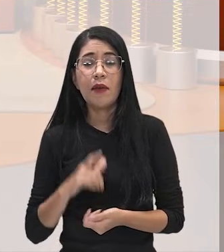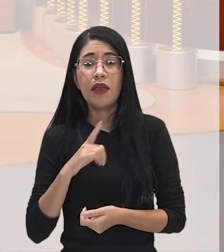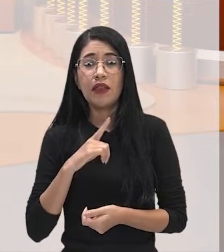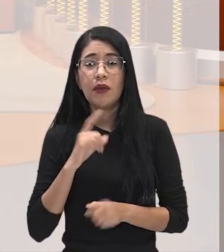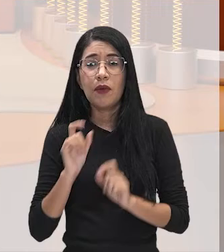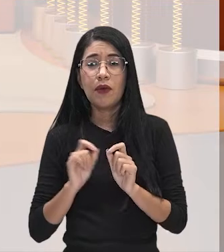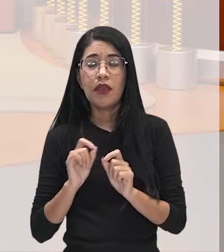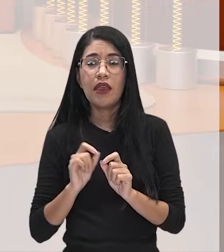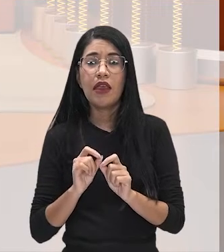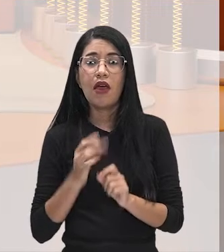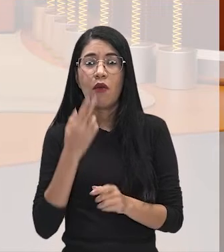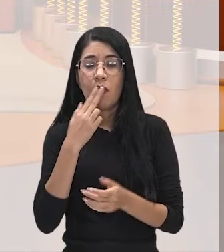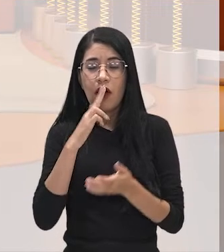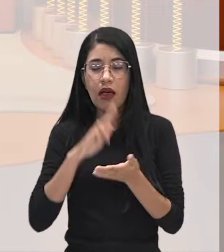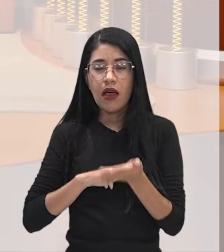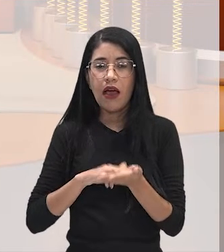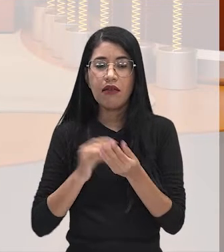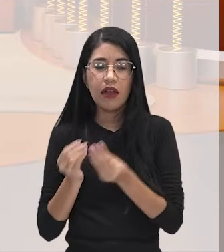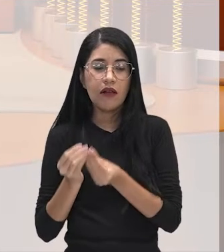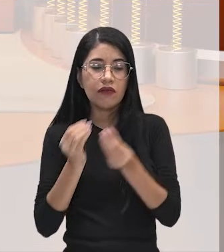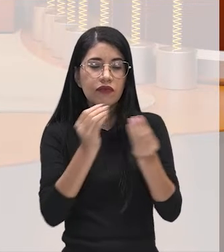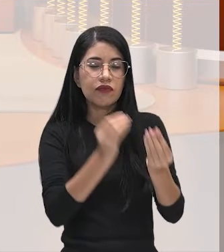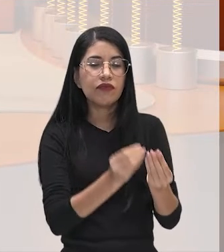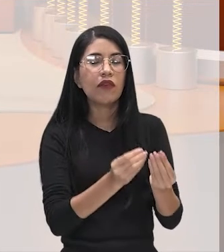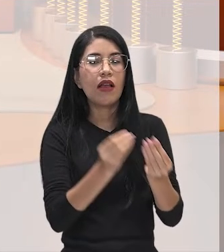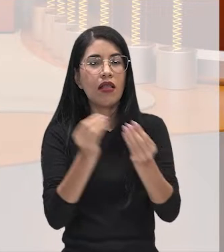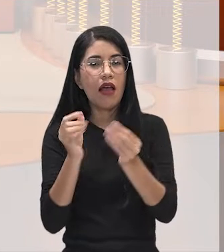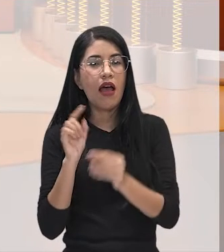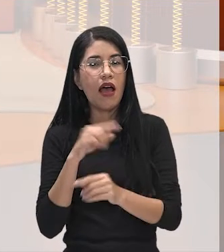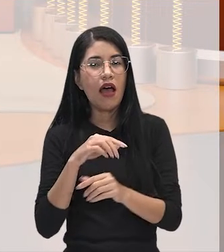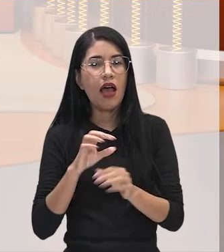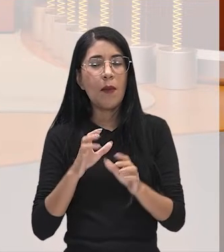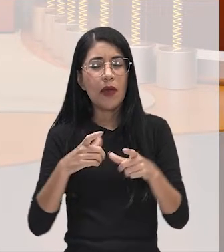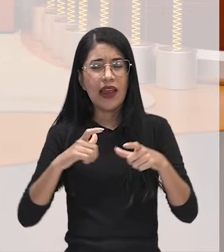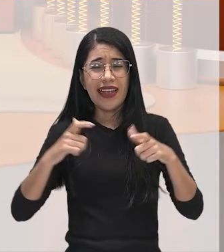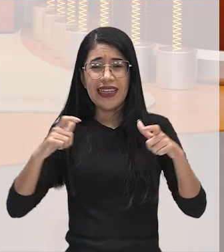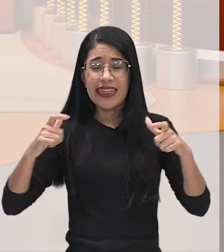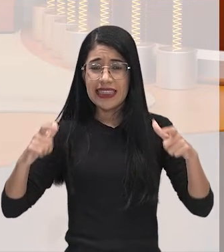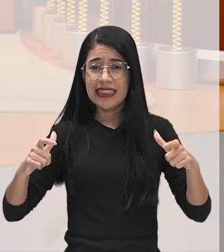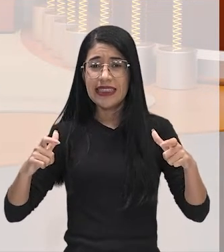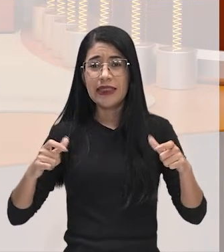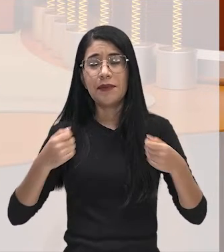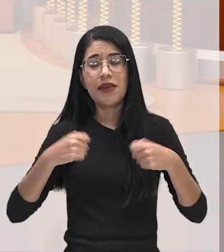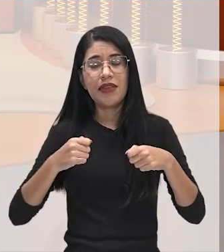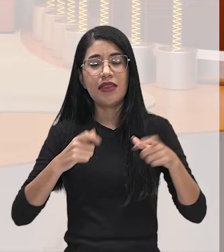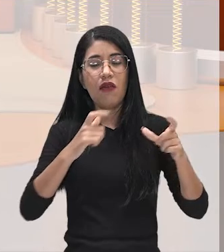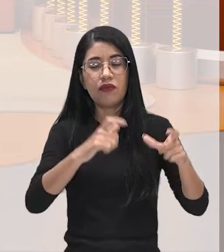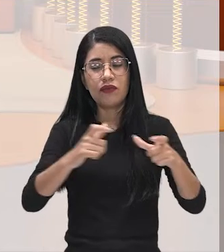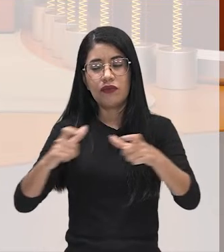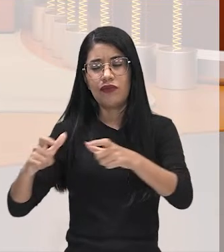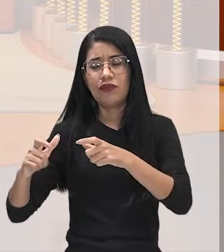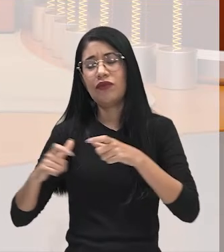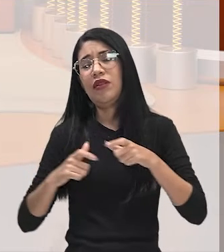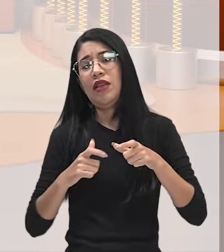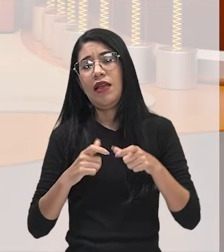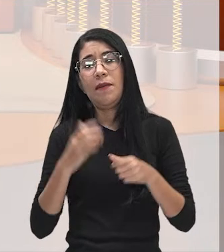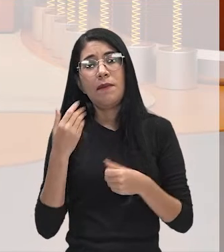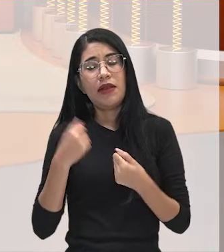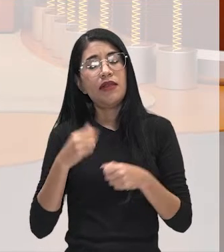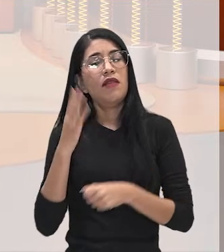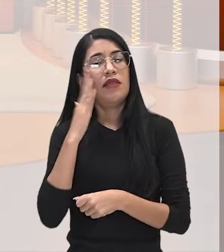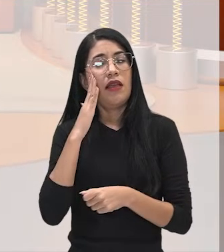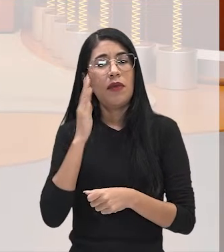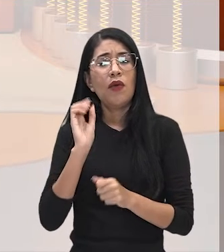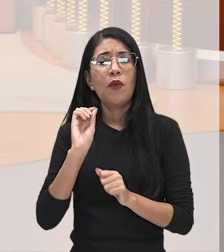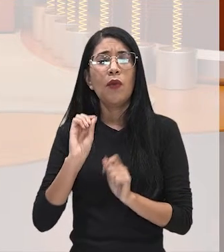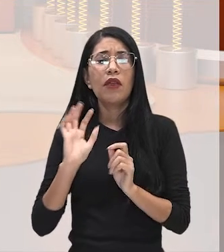as correspondências, tá? Um império imenso como esse, várias regiões, eu preciso saber o que está acontecendo, então, em